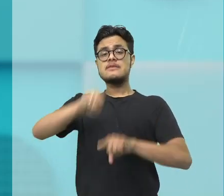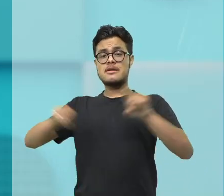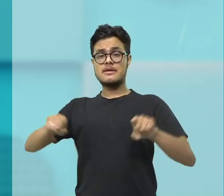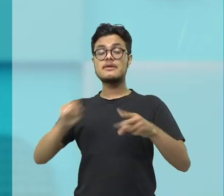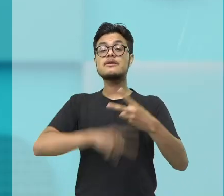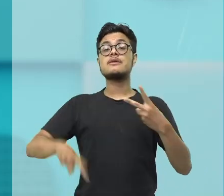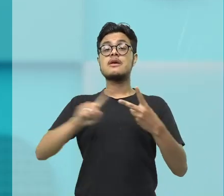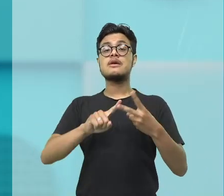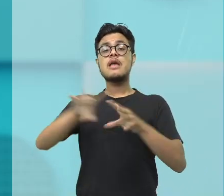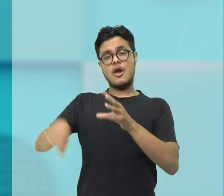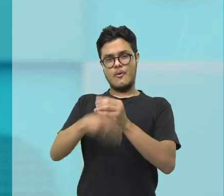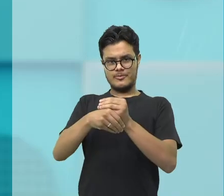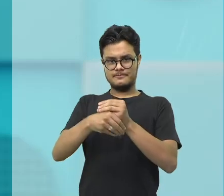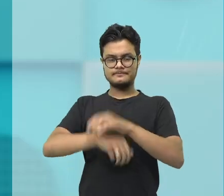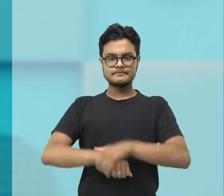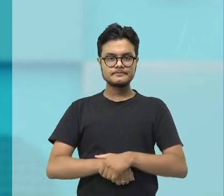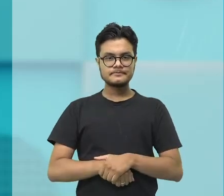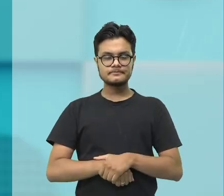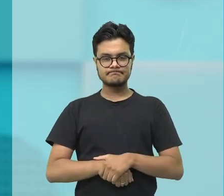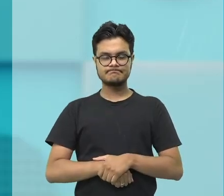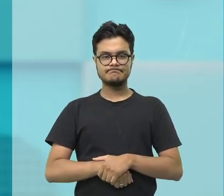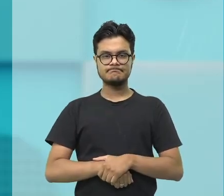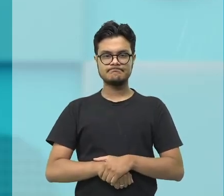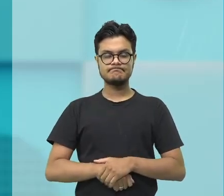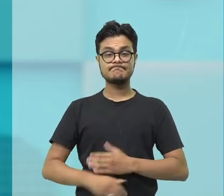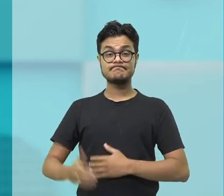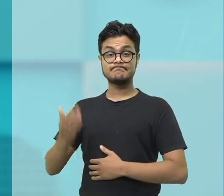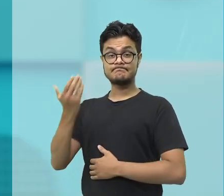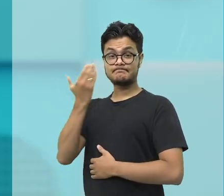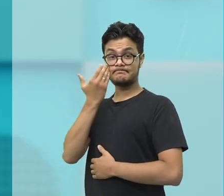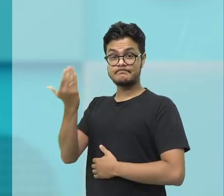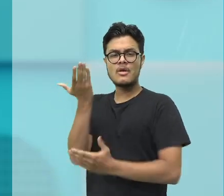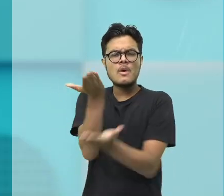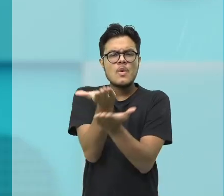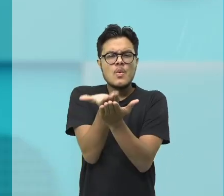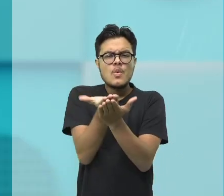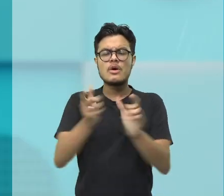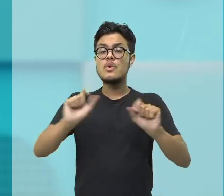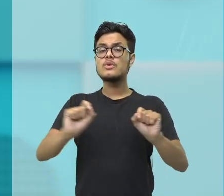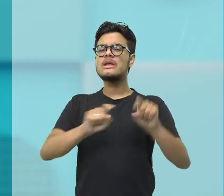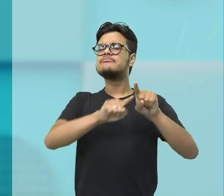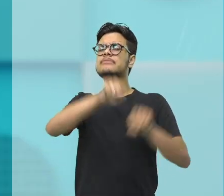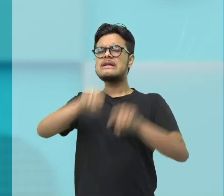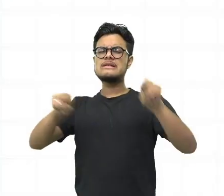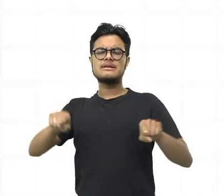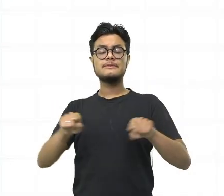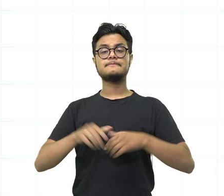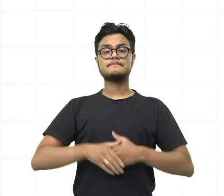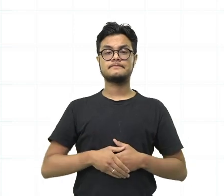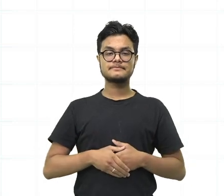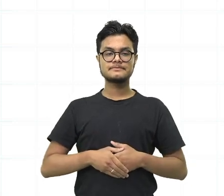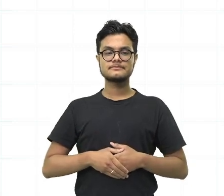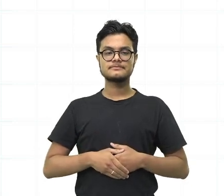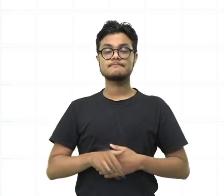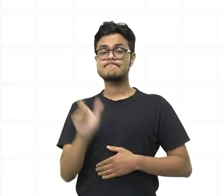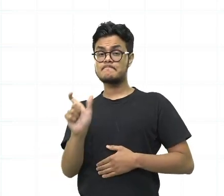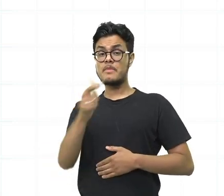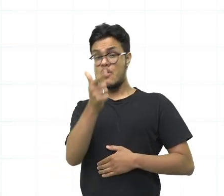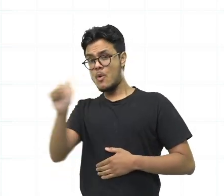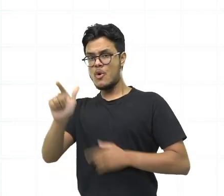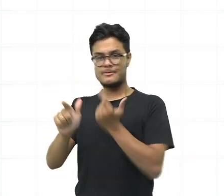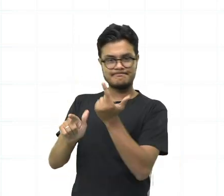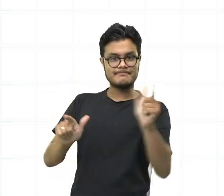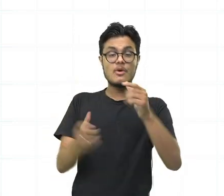por composição. Vamos verificar o que é derivação? Olha